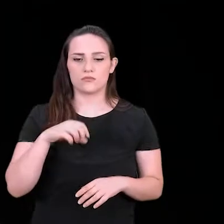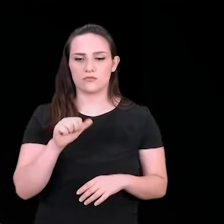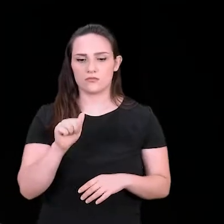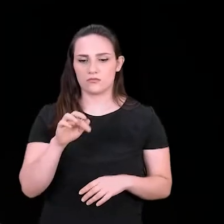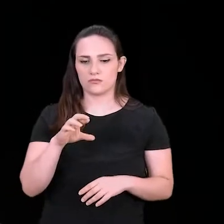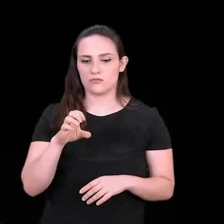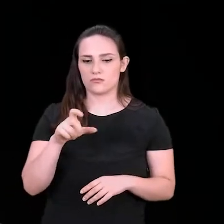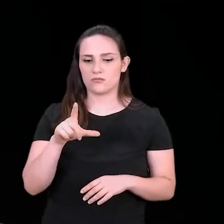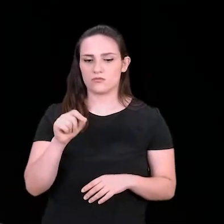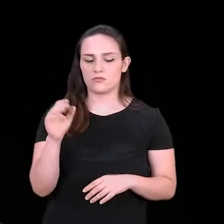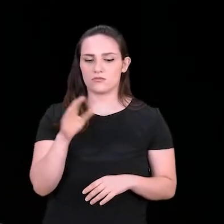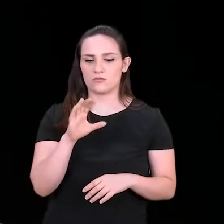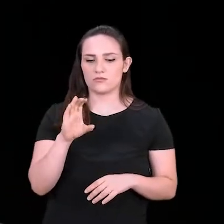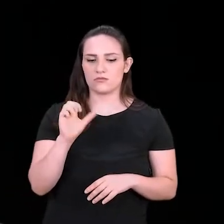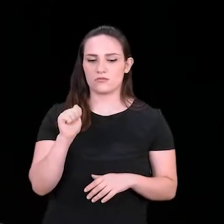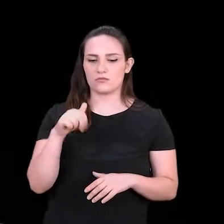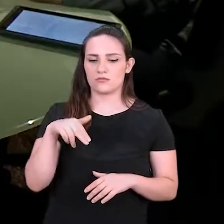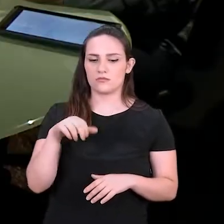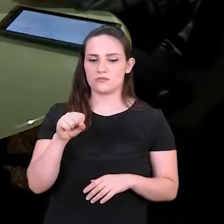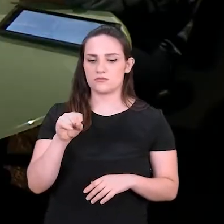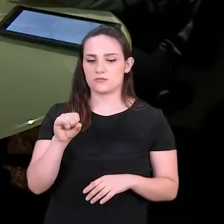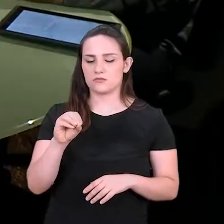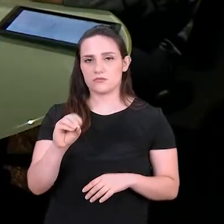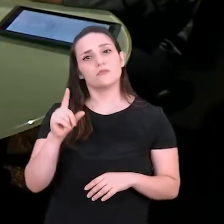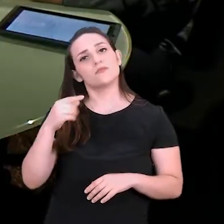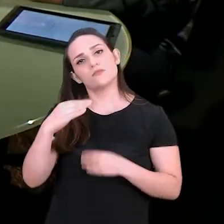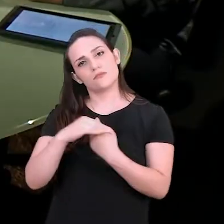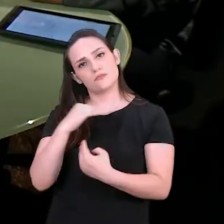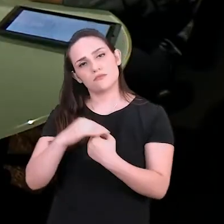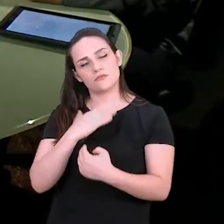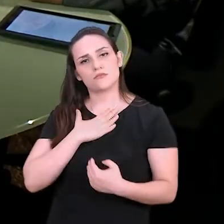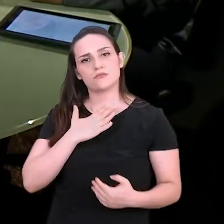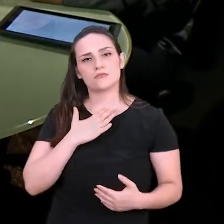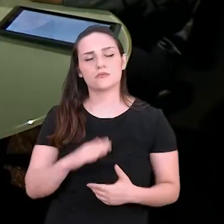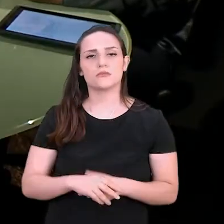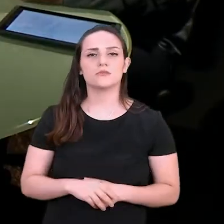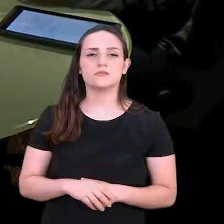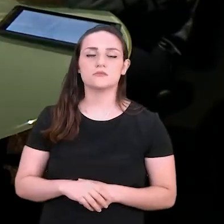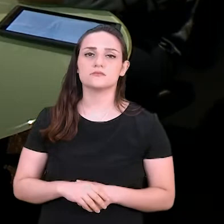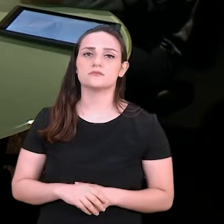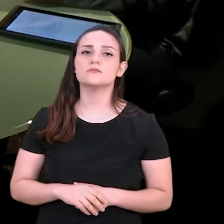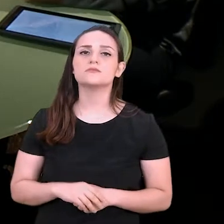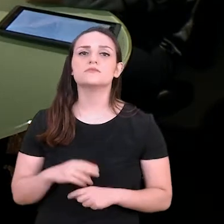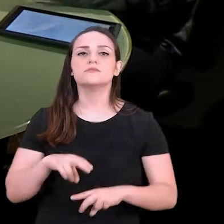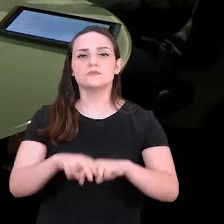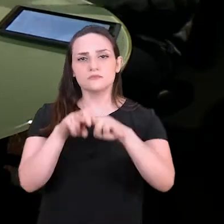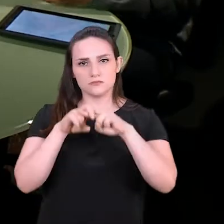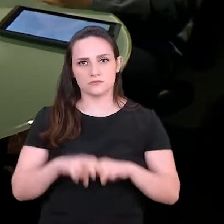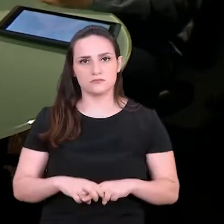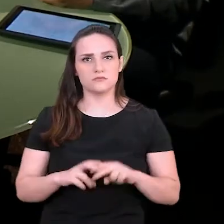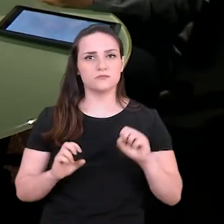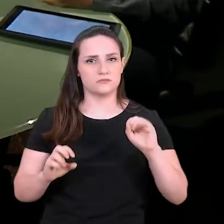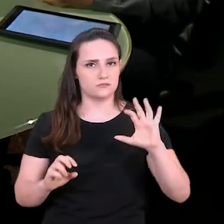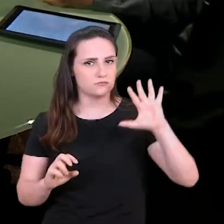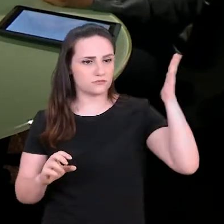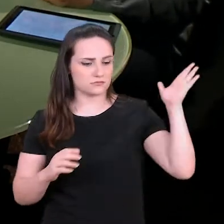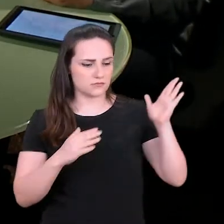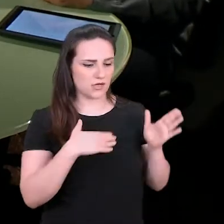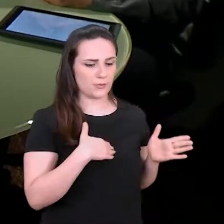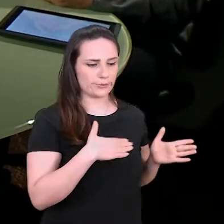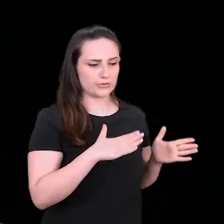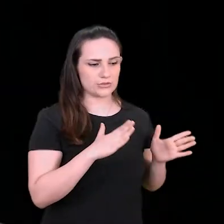professor Marcelo Câncio, o meu supervisor nesse estágio de pós-doutoramento, e nesse sentido, passando